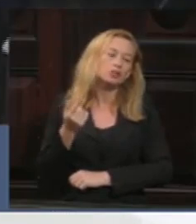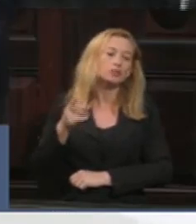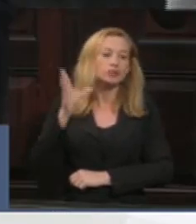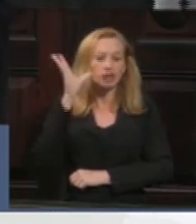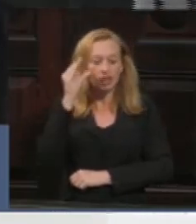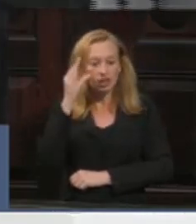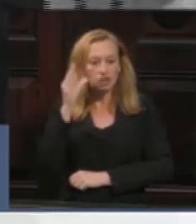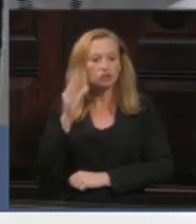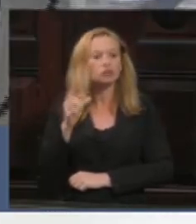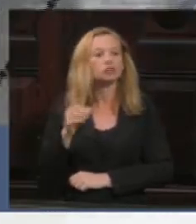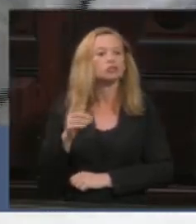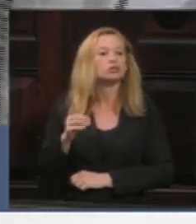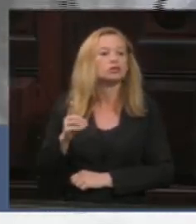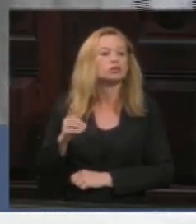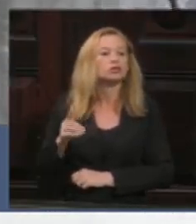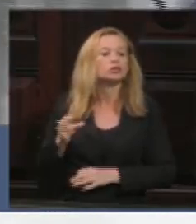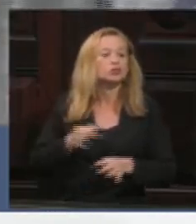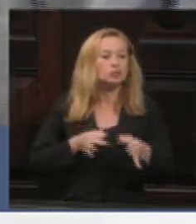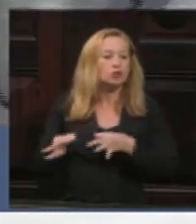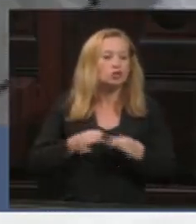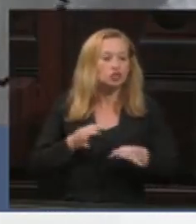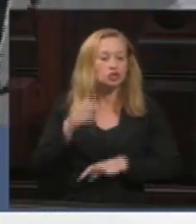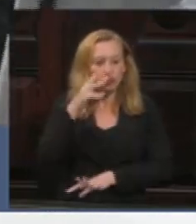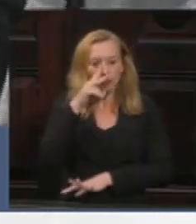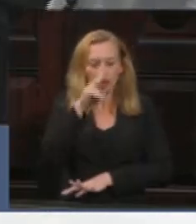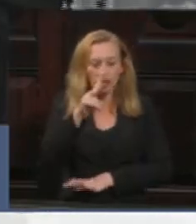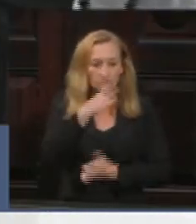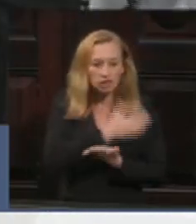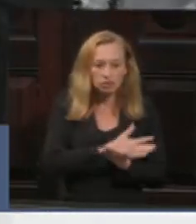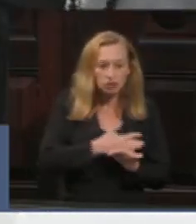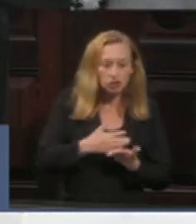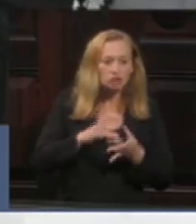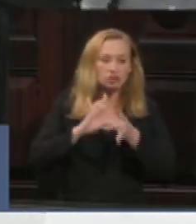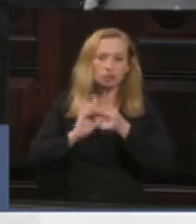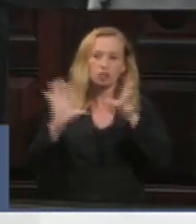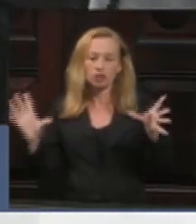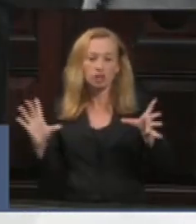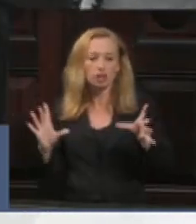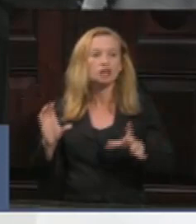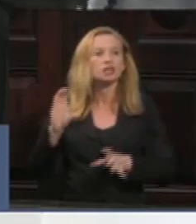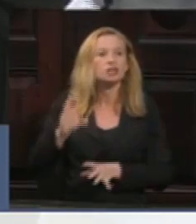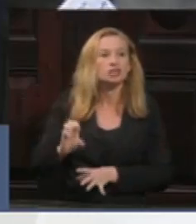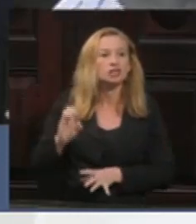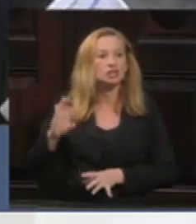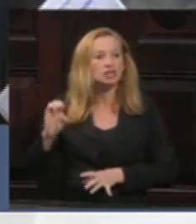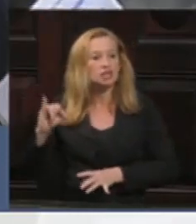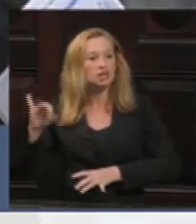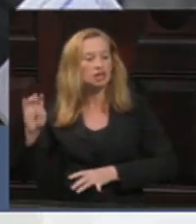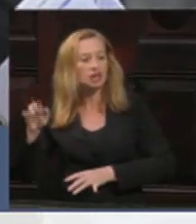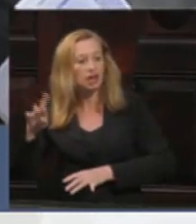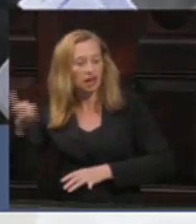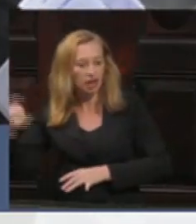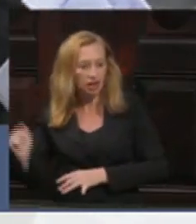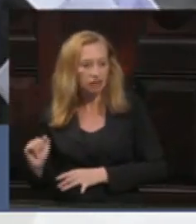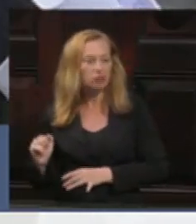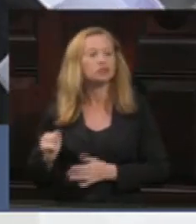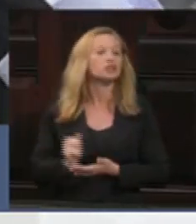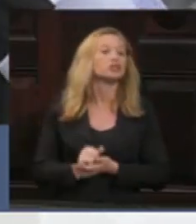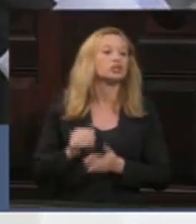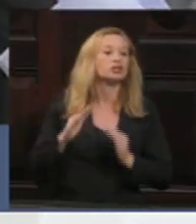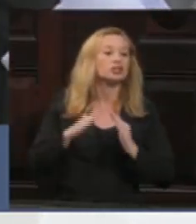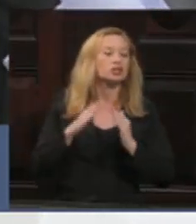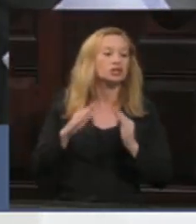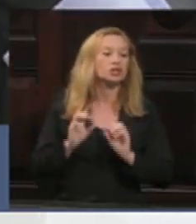do Julianelli e minha mesmo, é fortalecer o princípio da gestão democrática na Fundação CCERJ, como reza no Plano Nacional de Educação, na